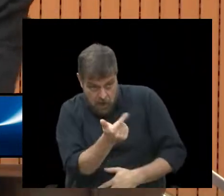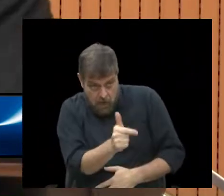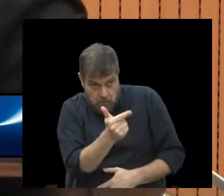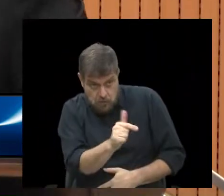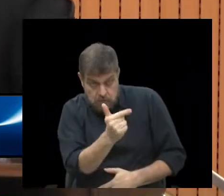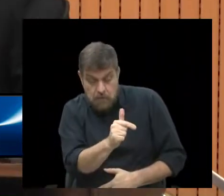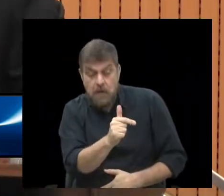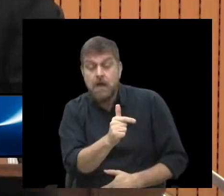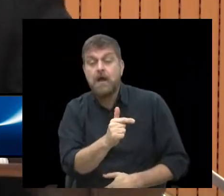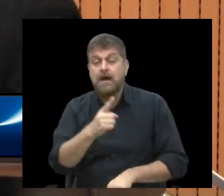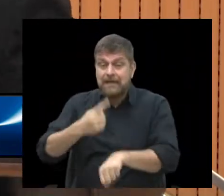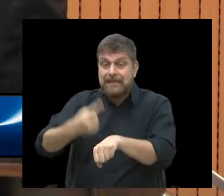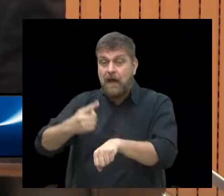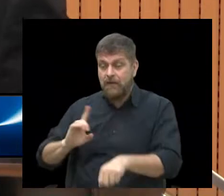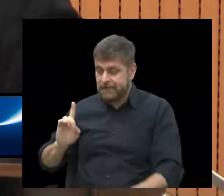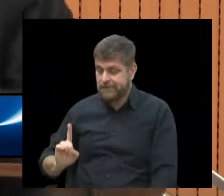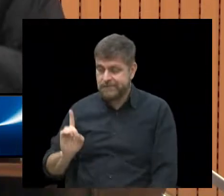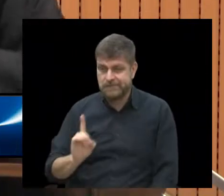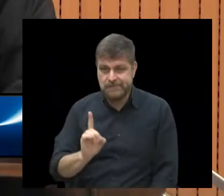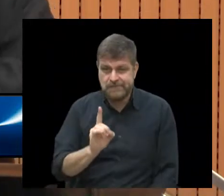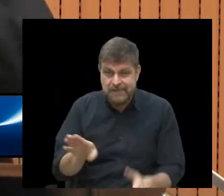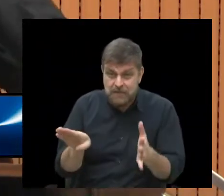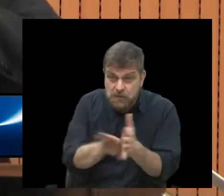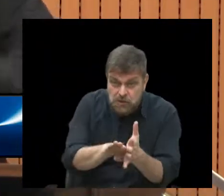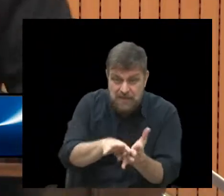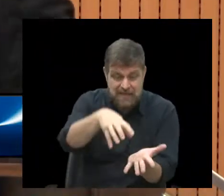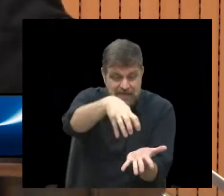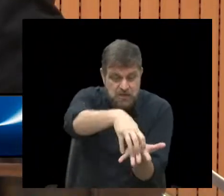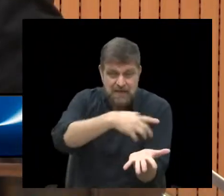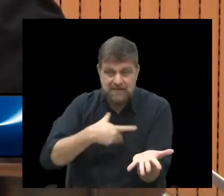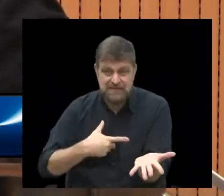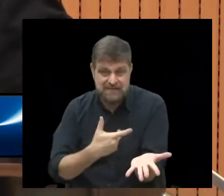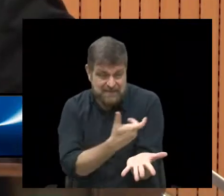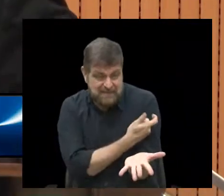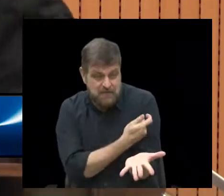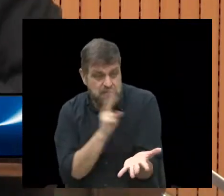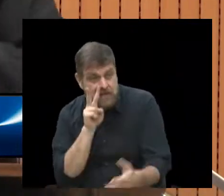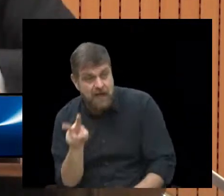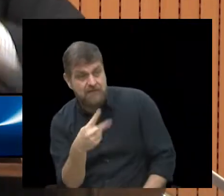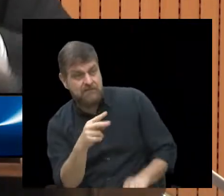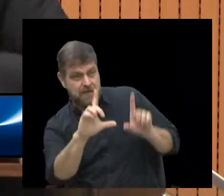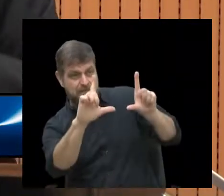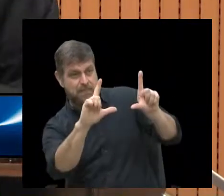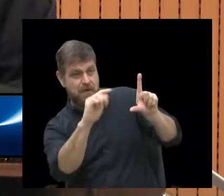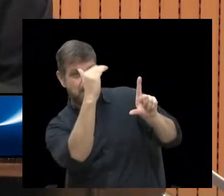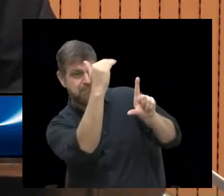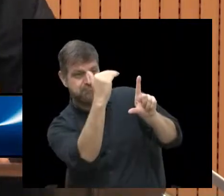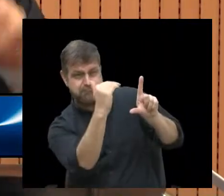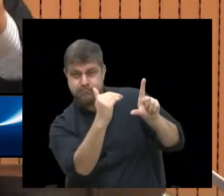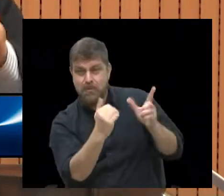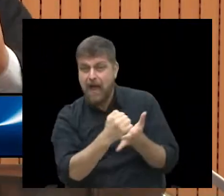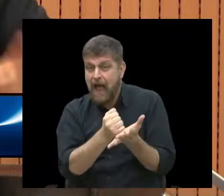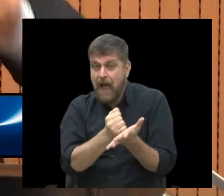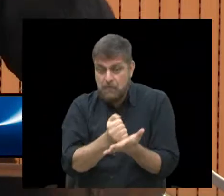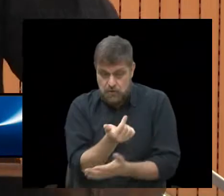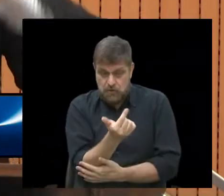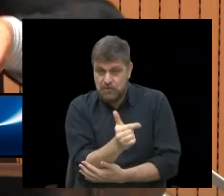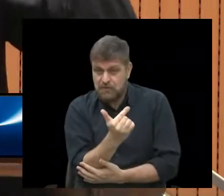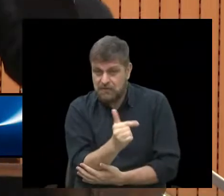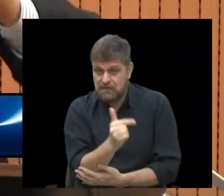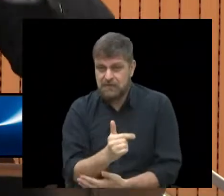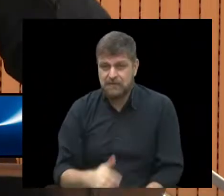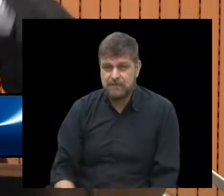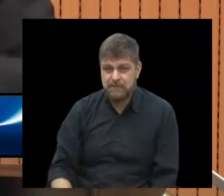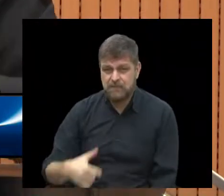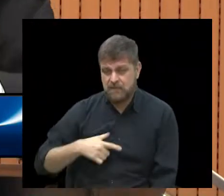farmácia, na hora que elas entram no centro de saúde, na hora que elas chegam na frente da farmácia. É impensável existir